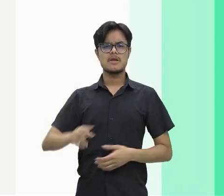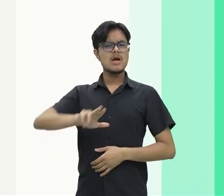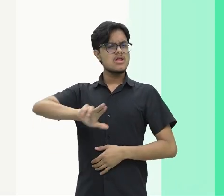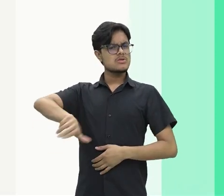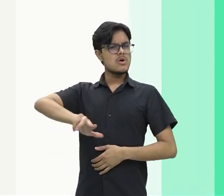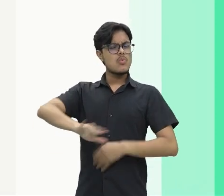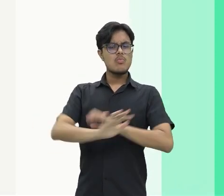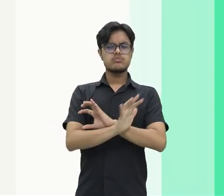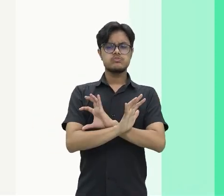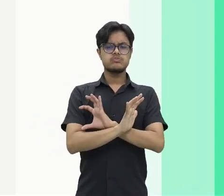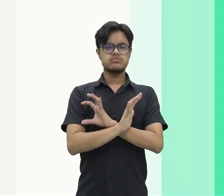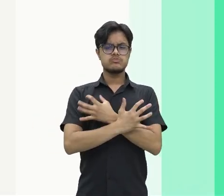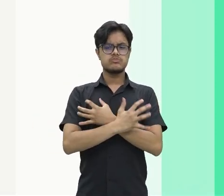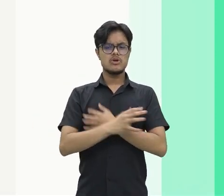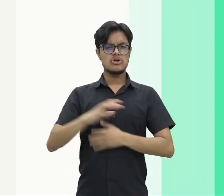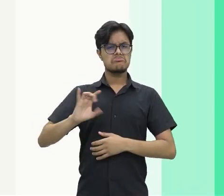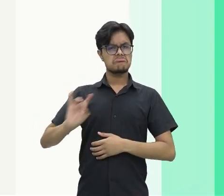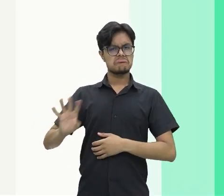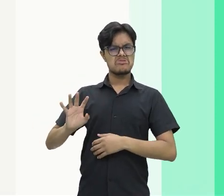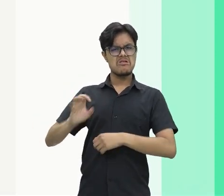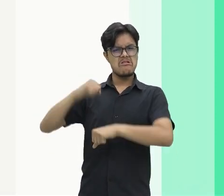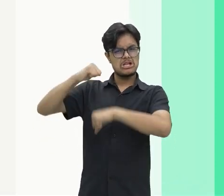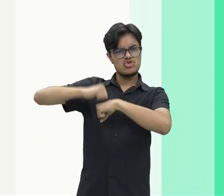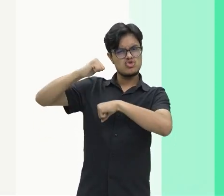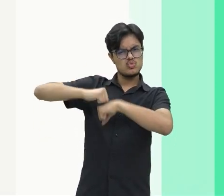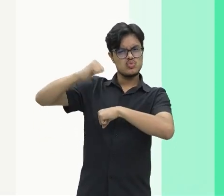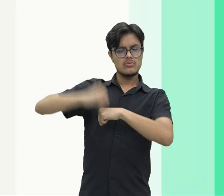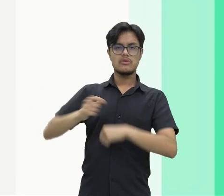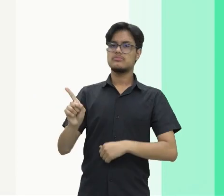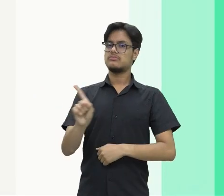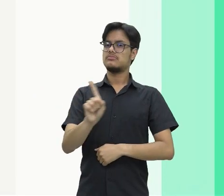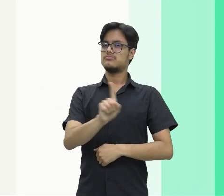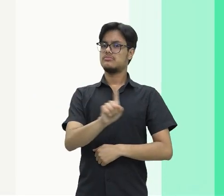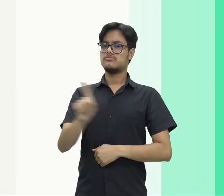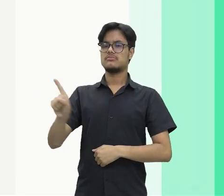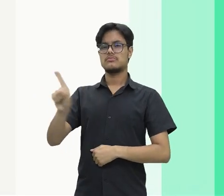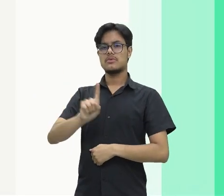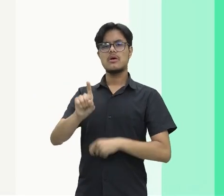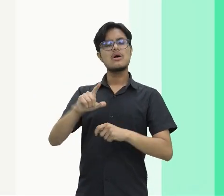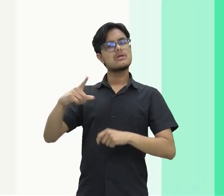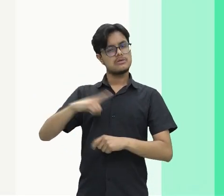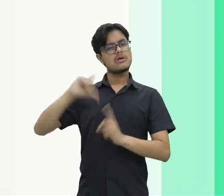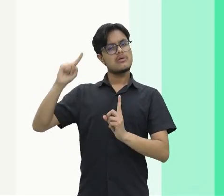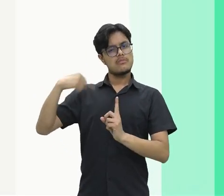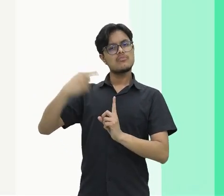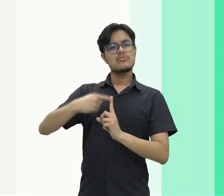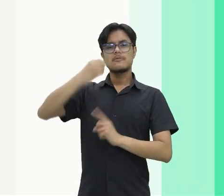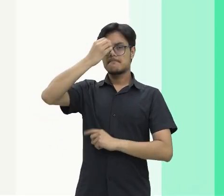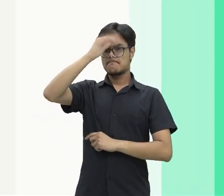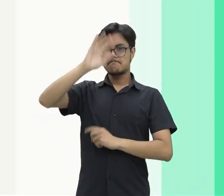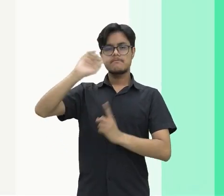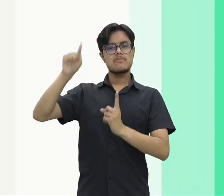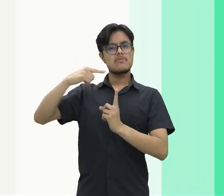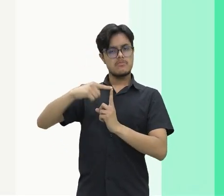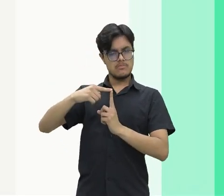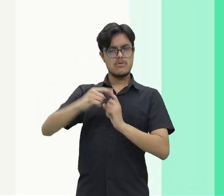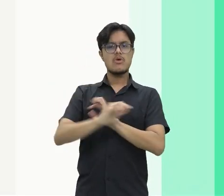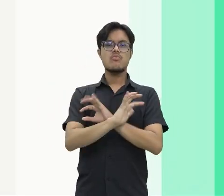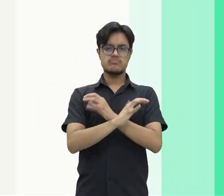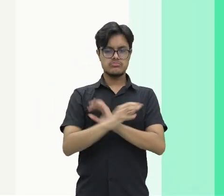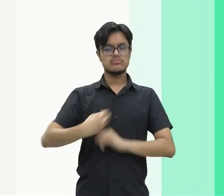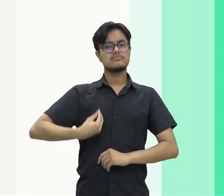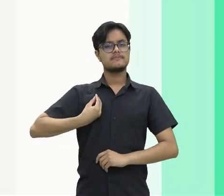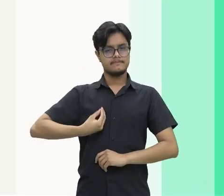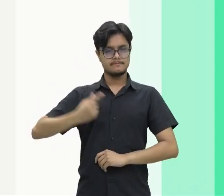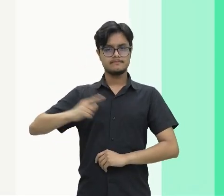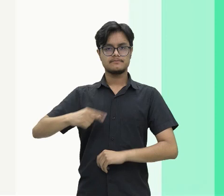estruturas ali apenas rígidas, né, que dão somente suporte ao nosso corpo, eles também são formados por tecido vivo e